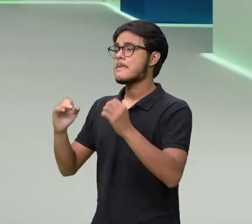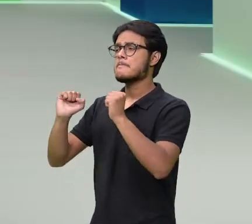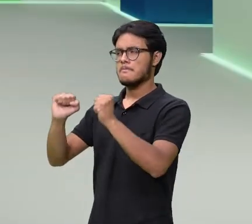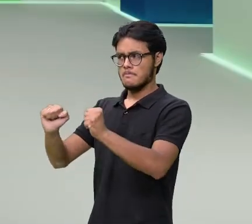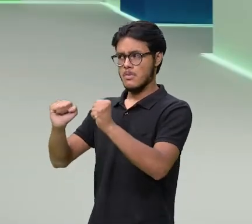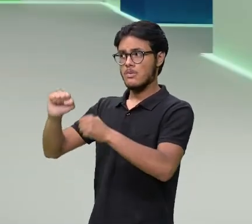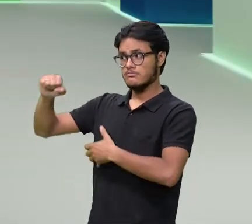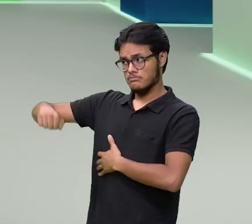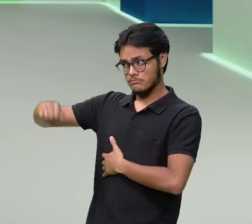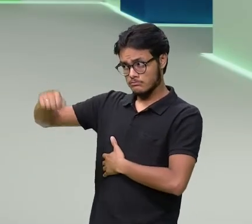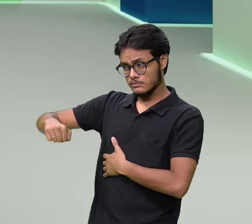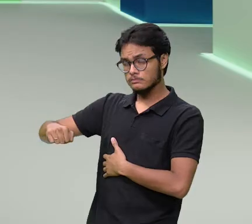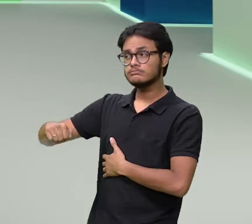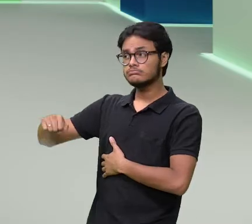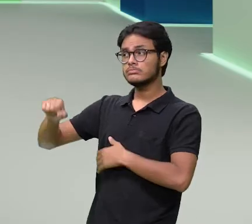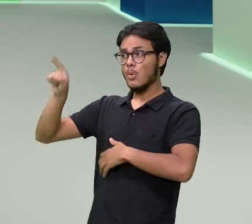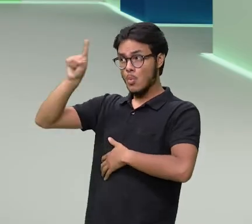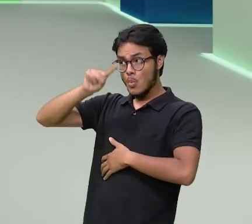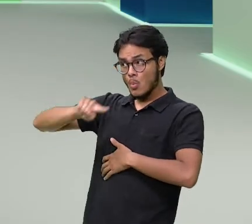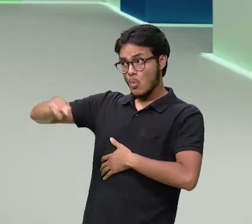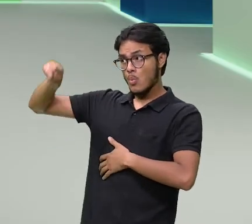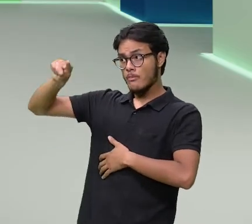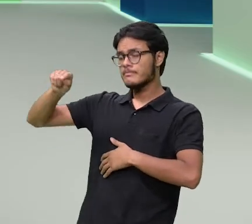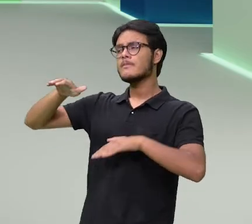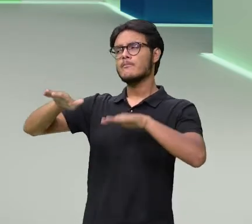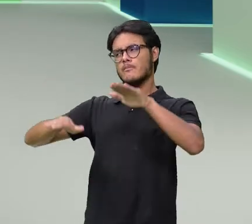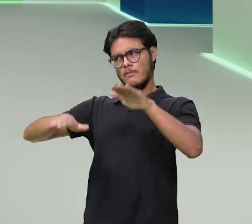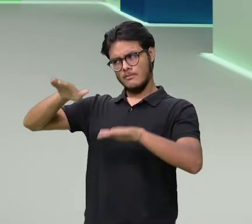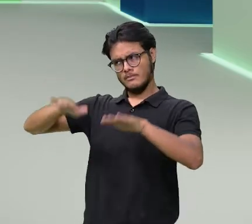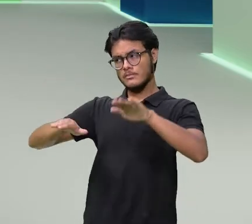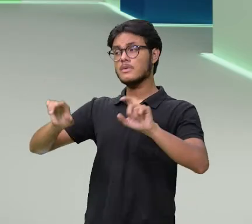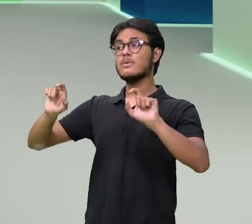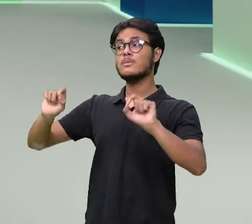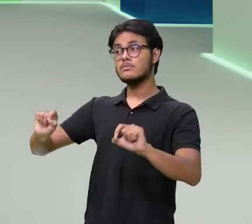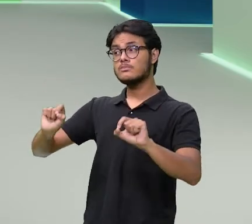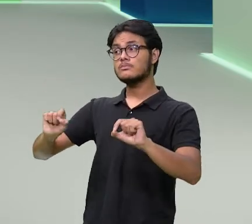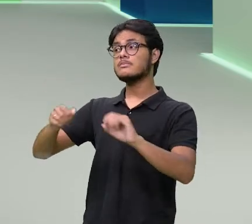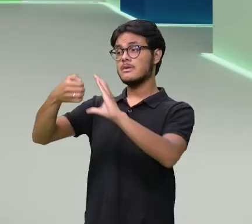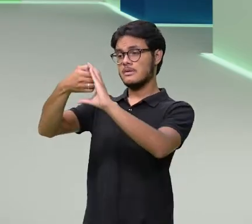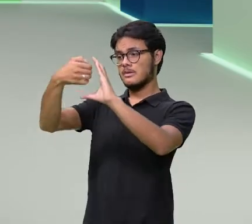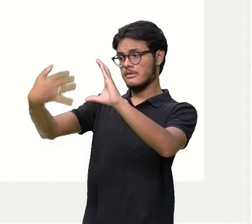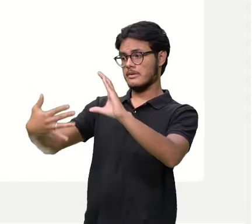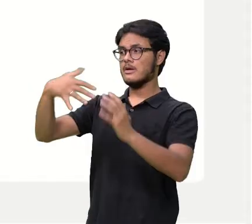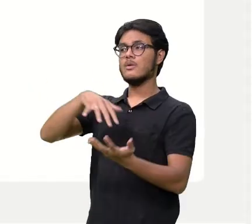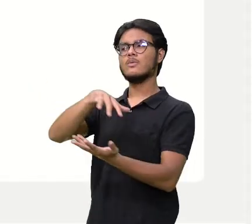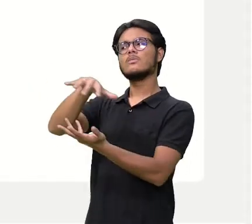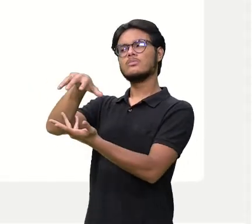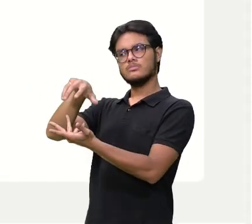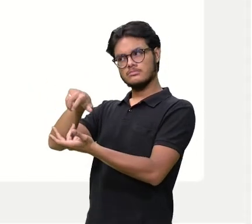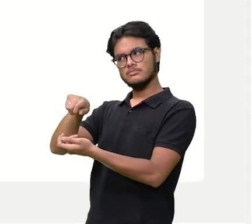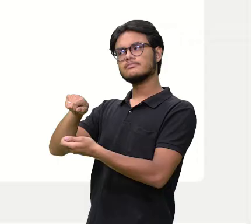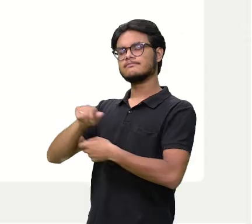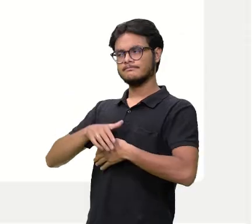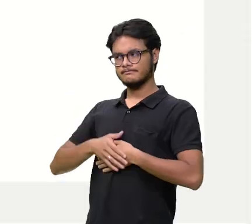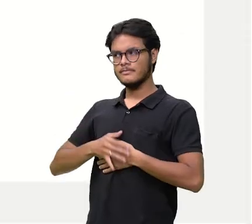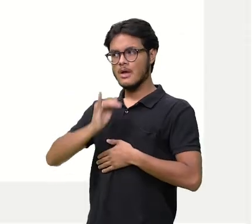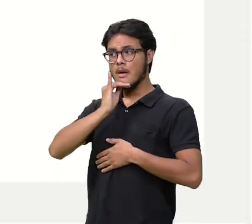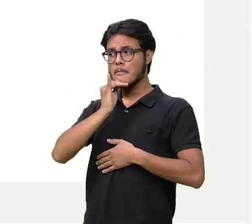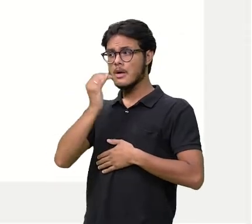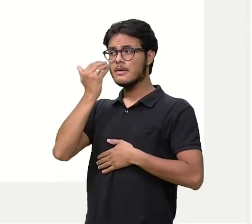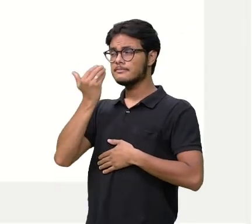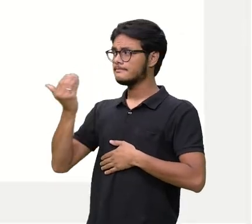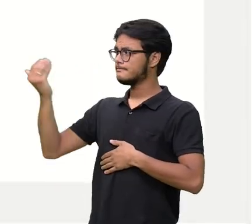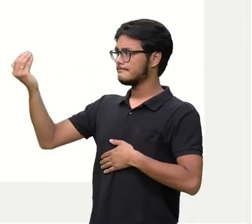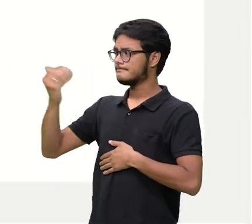uma órbita circular. Vai depender da excentricidade. A excentricidade está mostrada